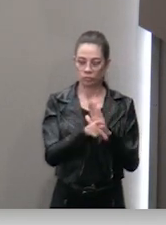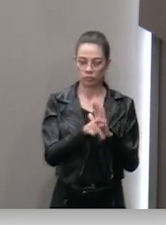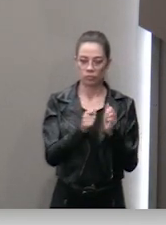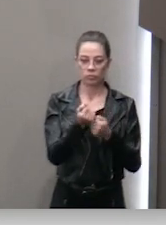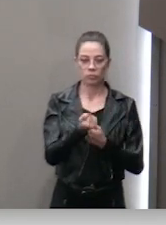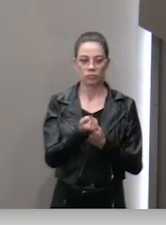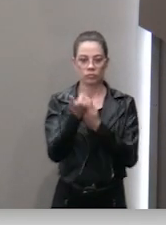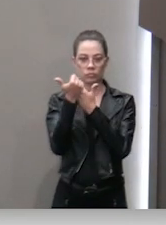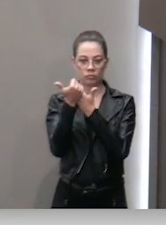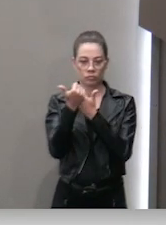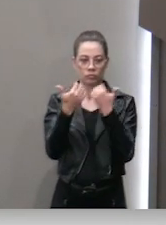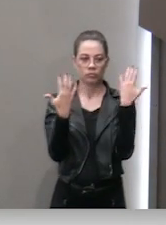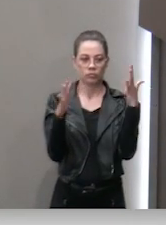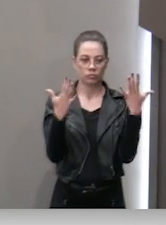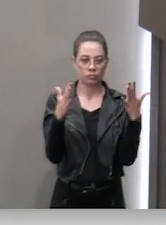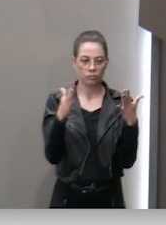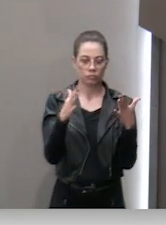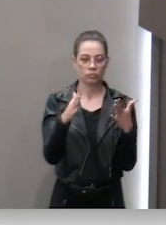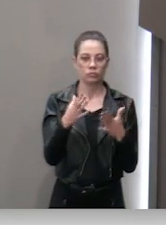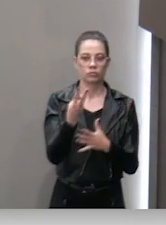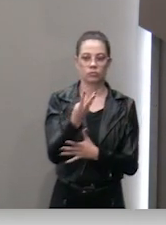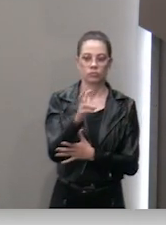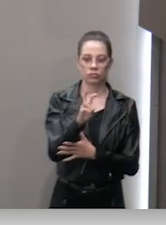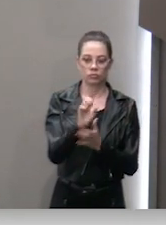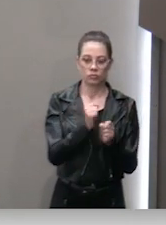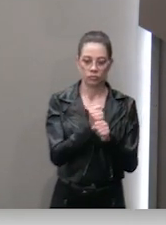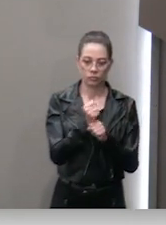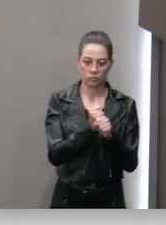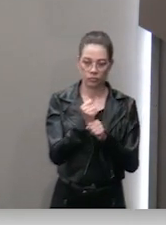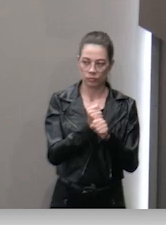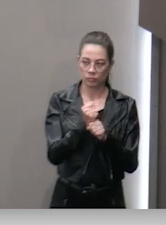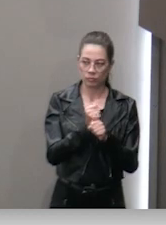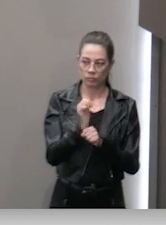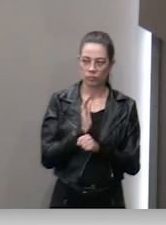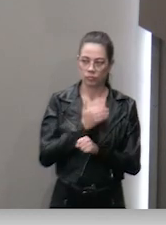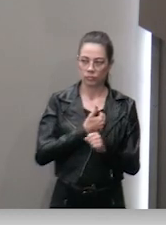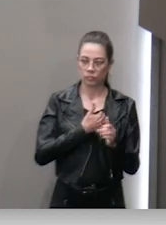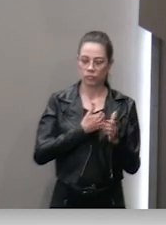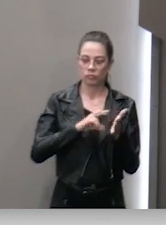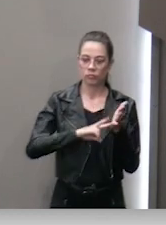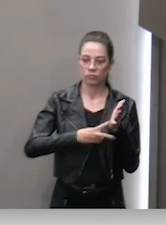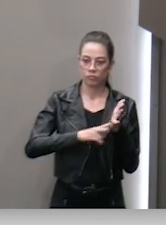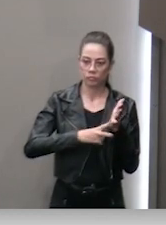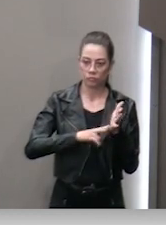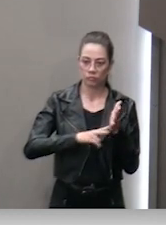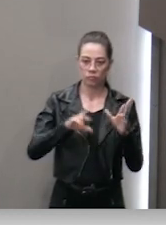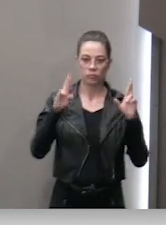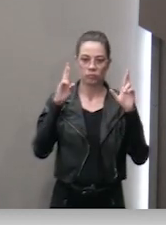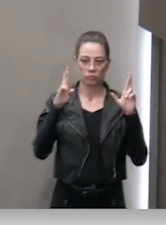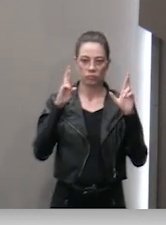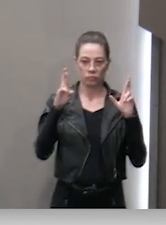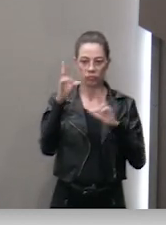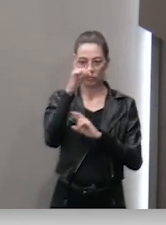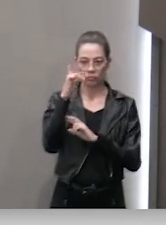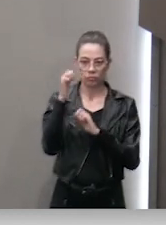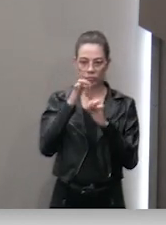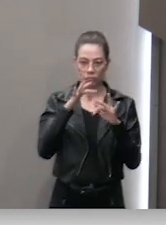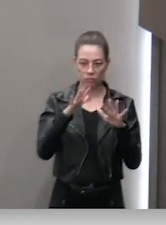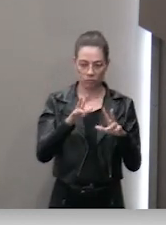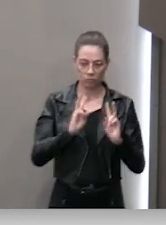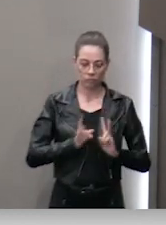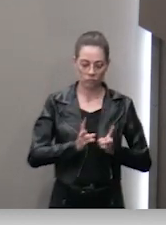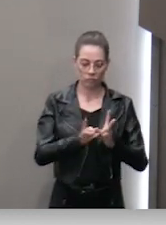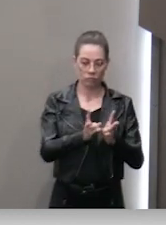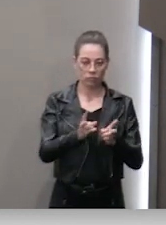diretoria, parabenizo os 35 anos de nosso sindicato. Desejamos que ficamos com Deus e que possamos